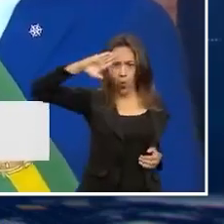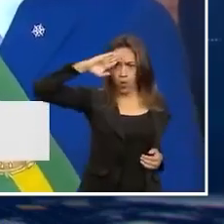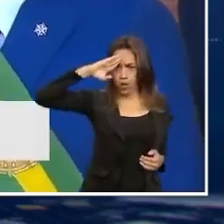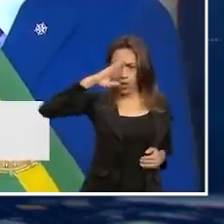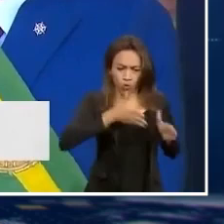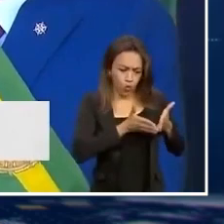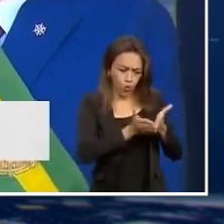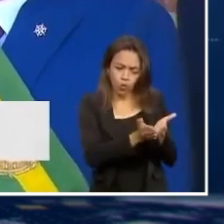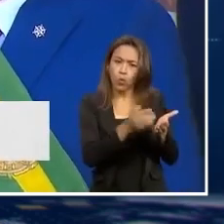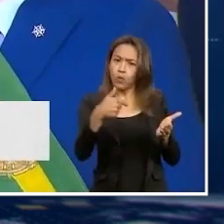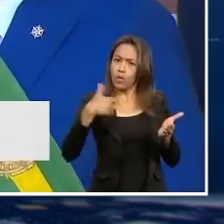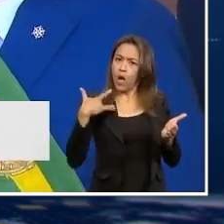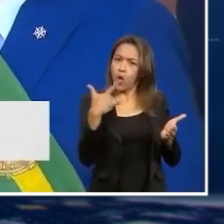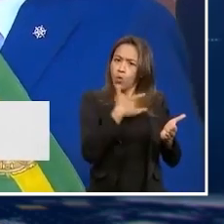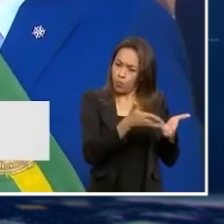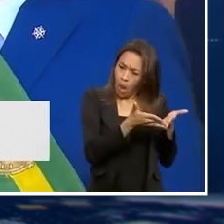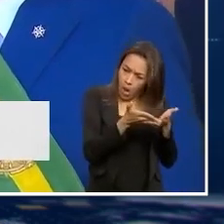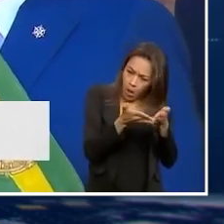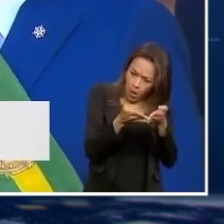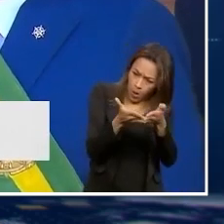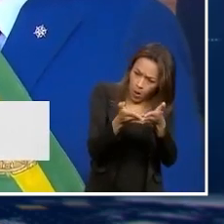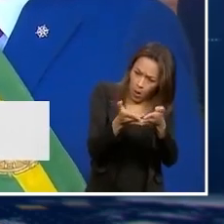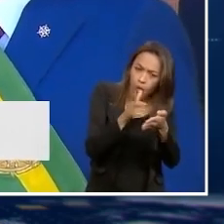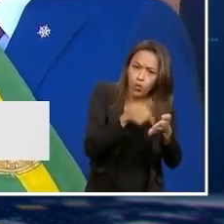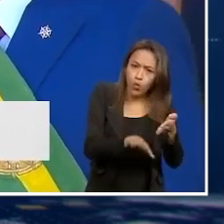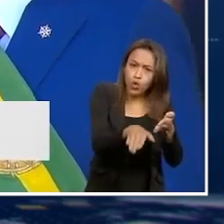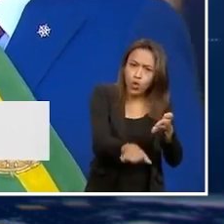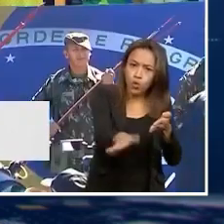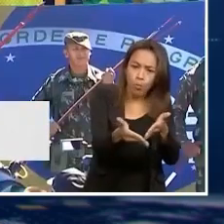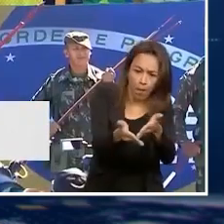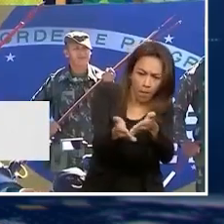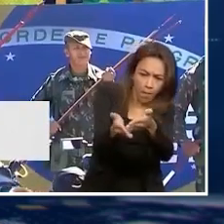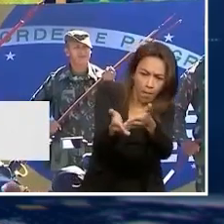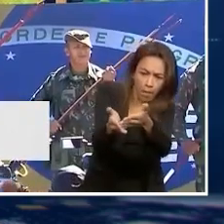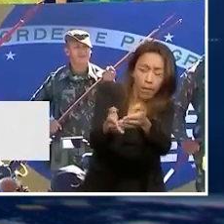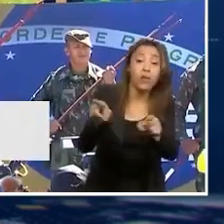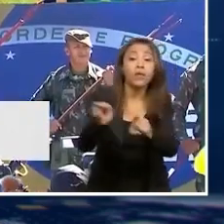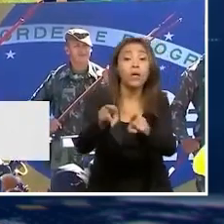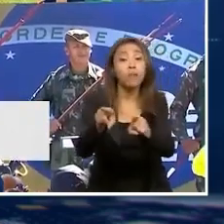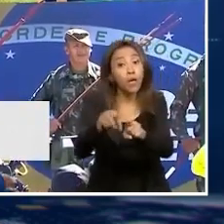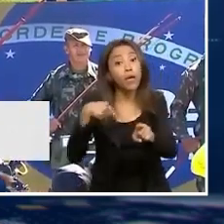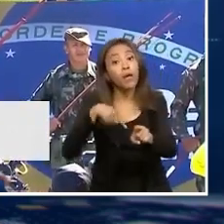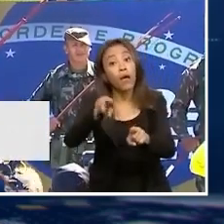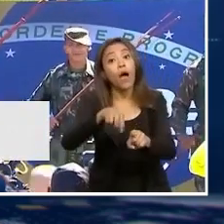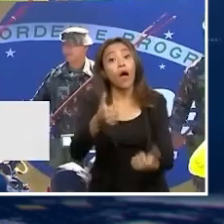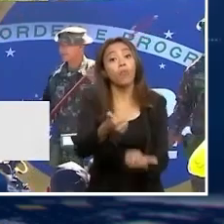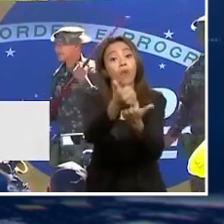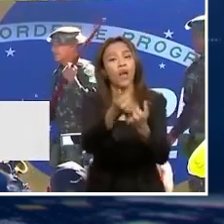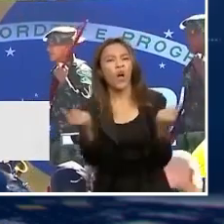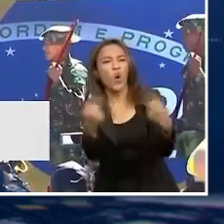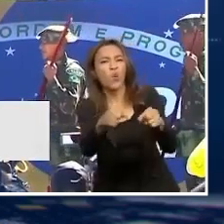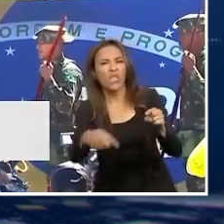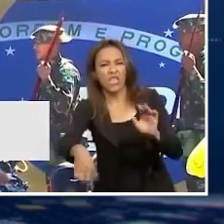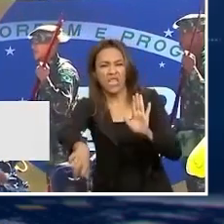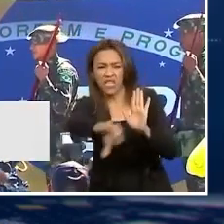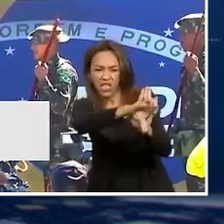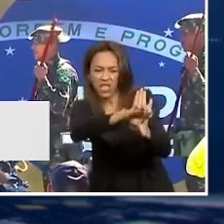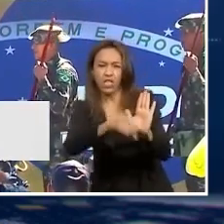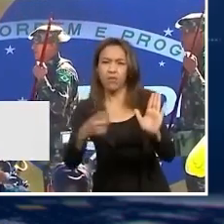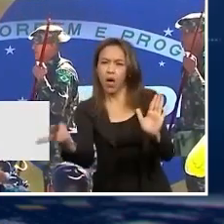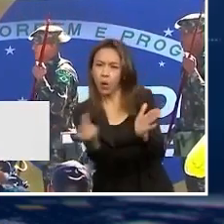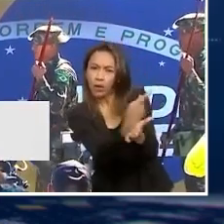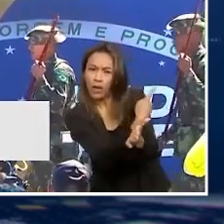gente espera. Ali estava o Pacheco do Senado, mas o Lira também não foi. Então, assim, são algumas pessoas importantes que não foram vistas ali ao